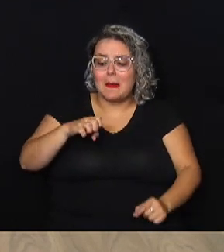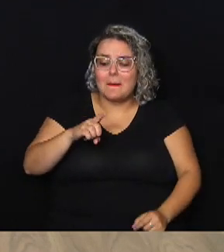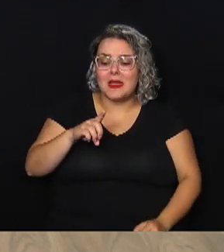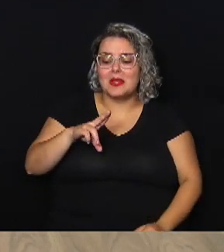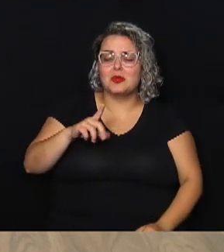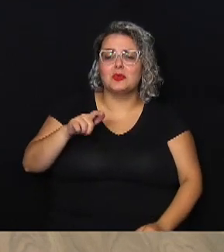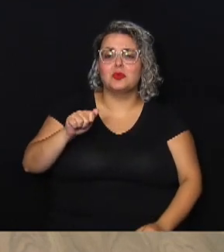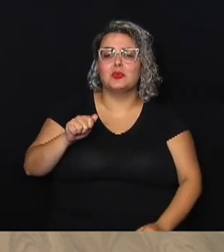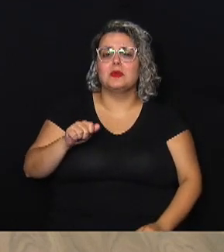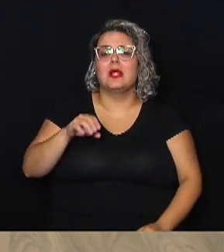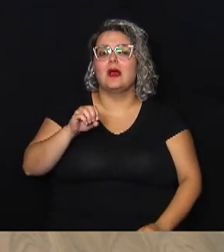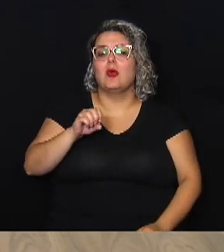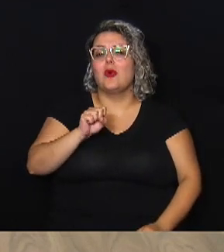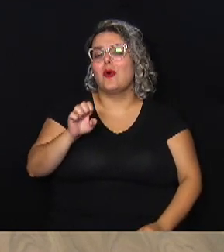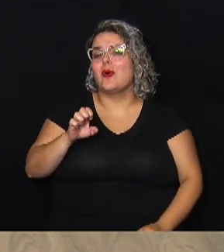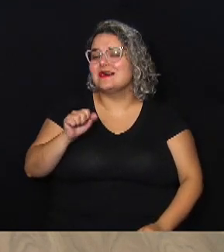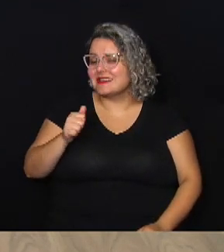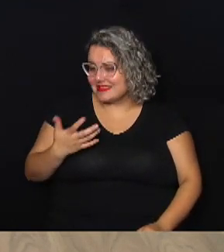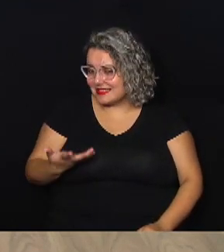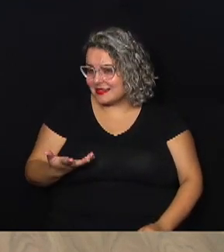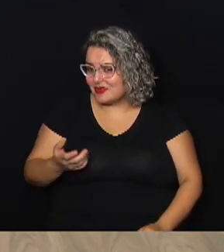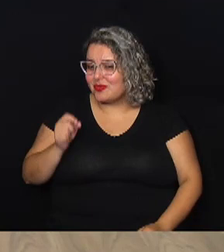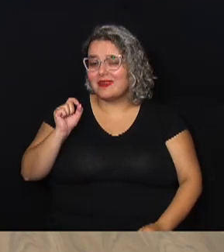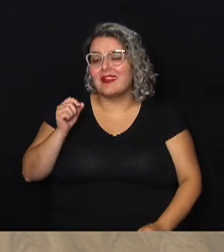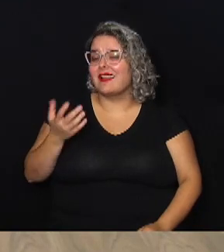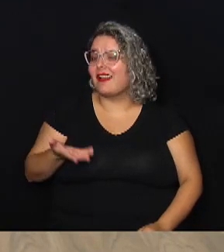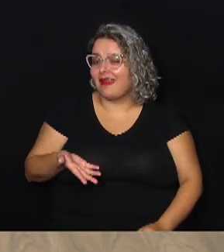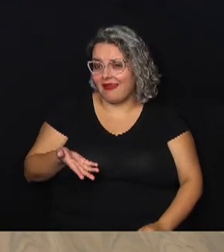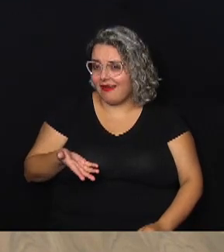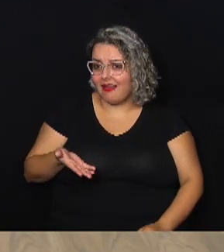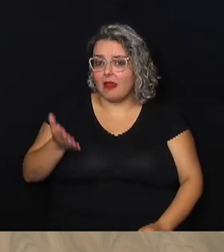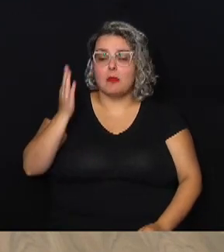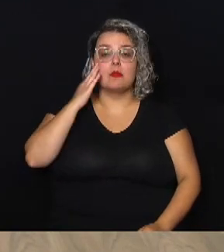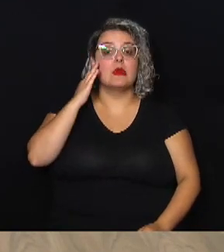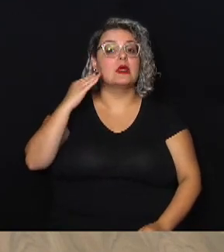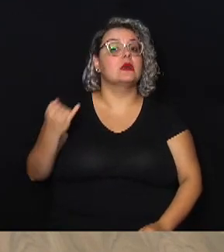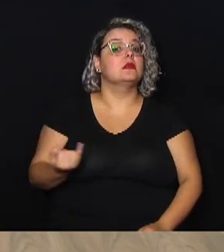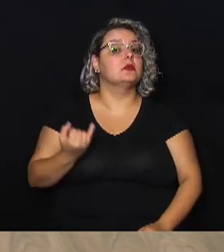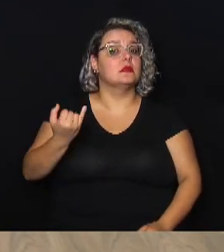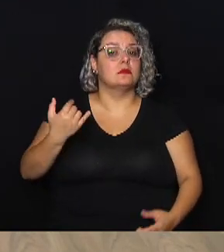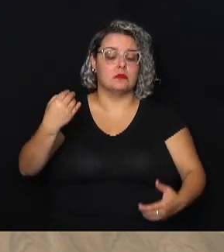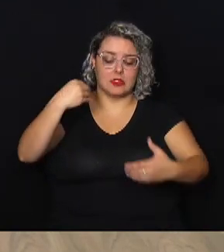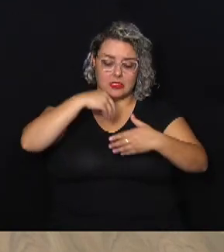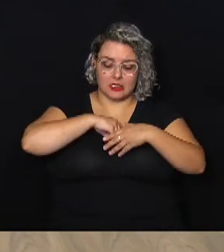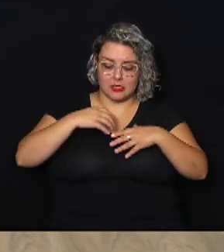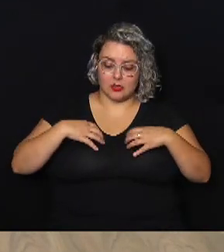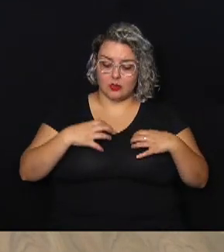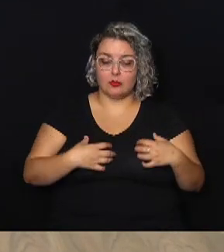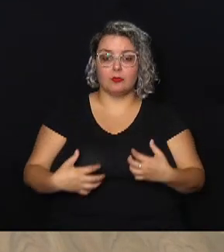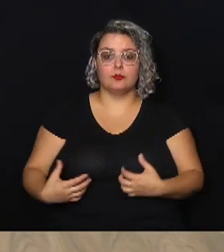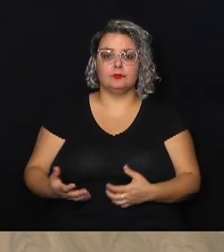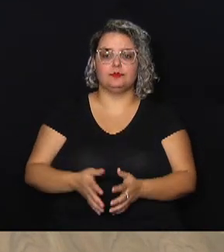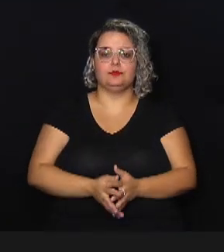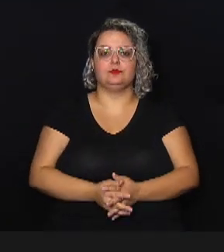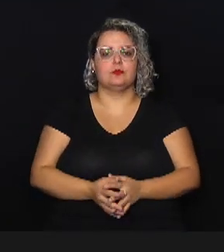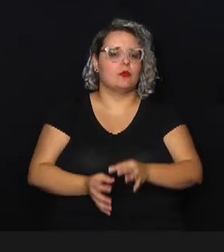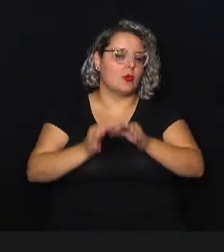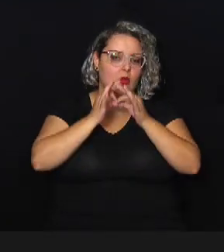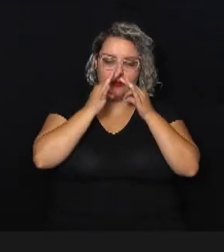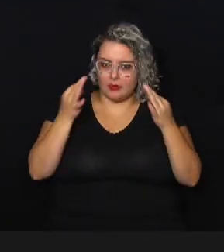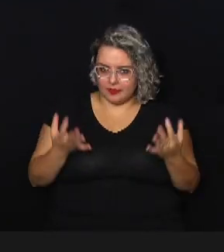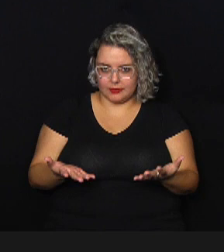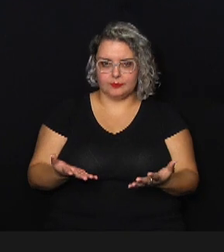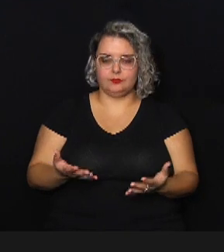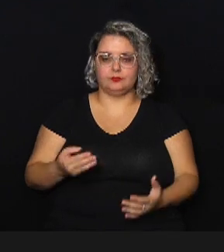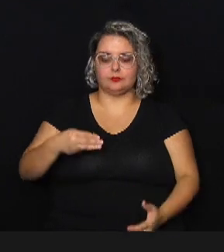função dela no nosso corpo? Para a gente entender a importância aí dela para a gente. Perfeito. A medula